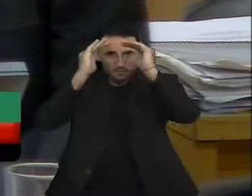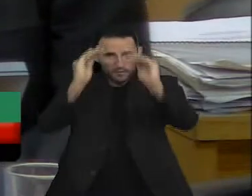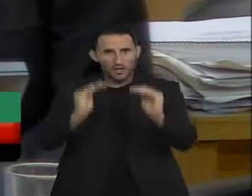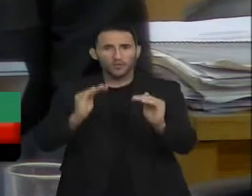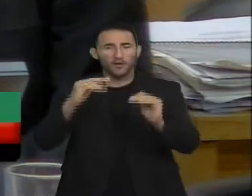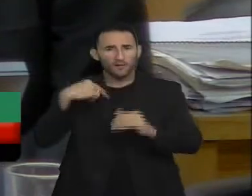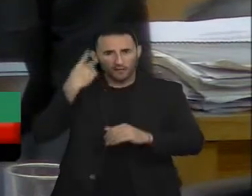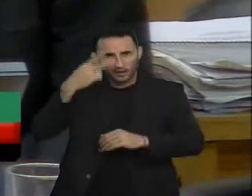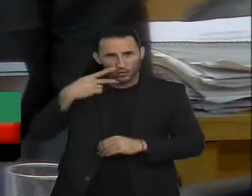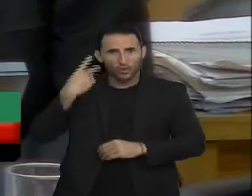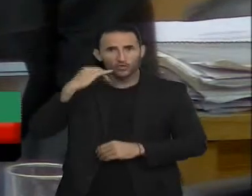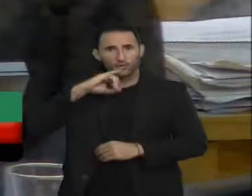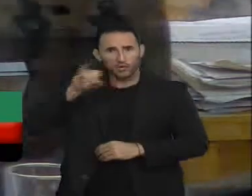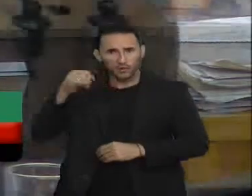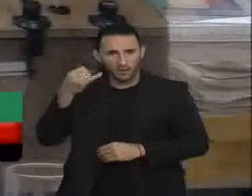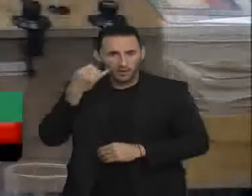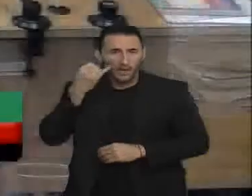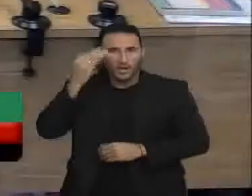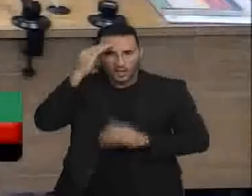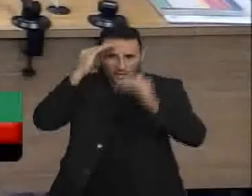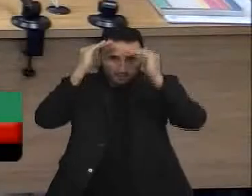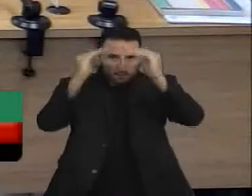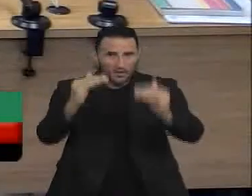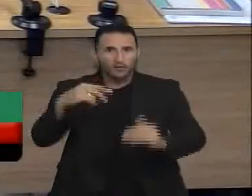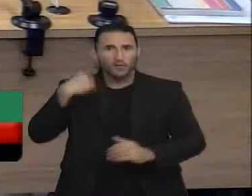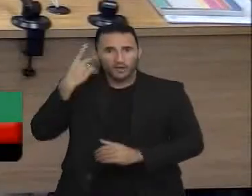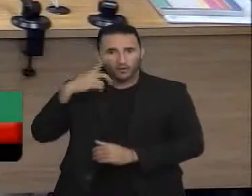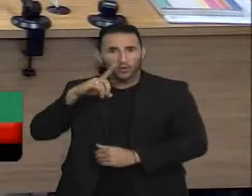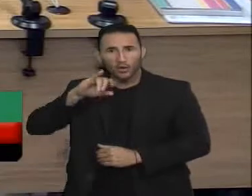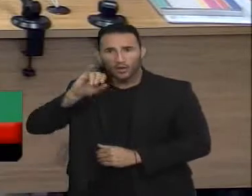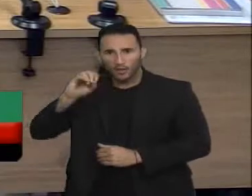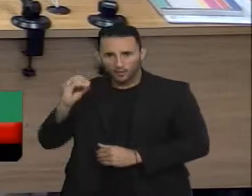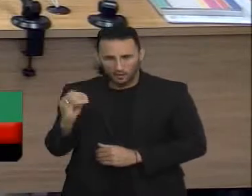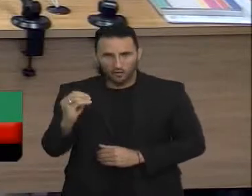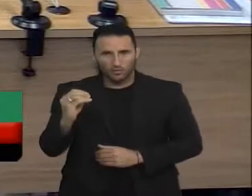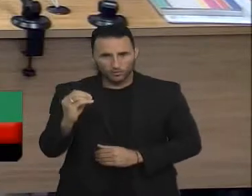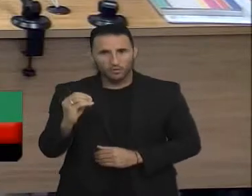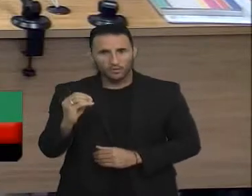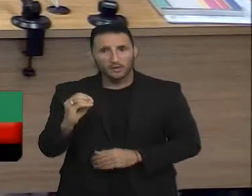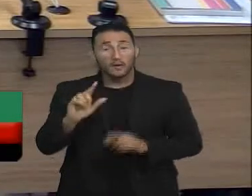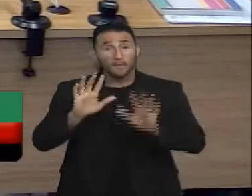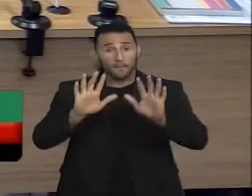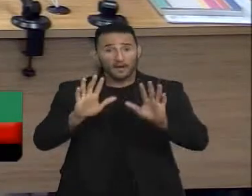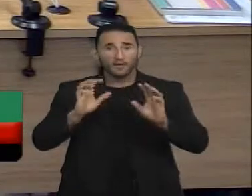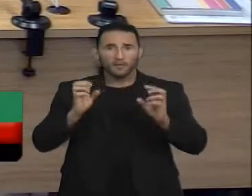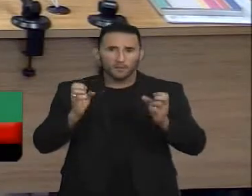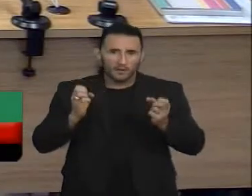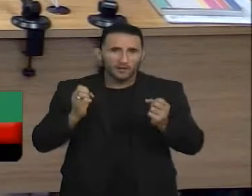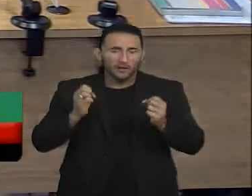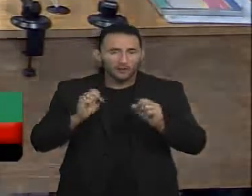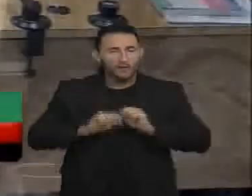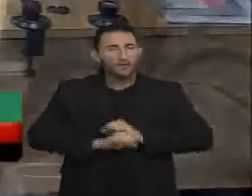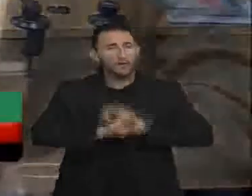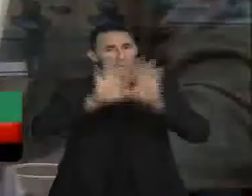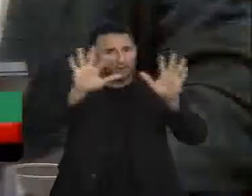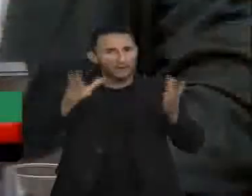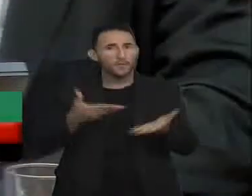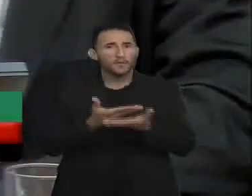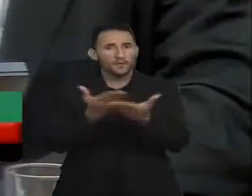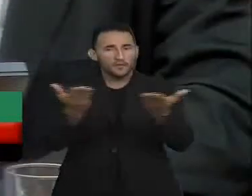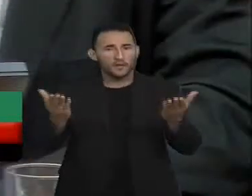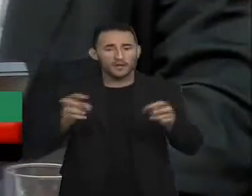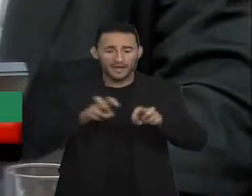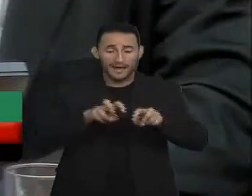vereadora Juliana, respeito ao vereador Delbio, e só para esclarecer também quem está nos assistindo, a mesa